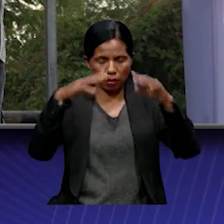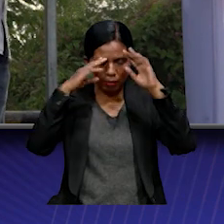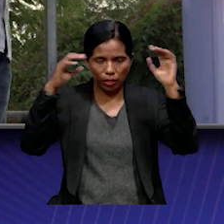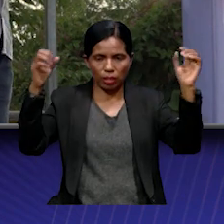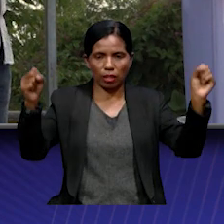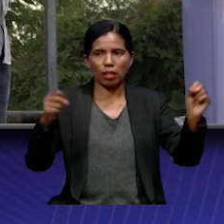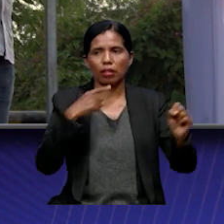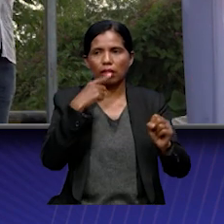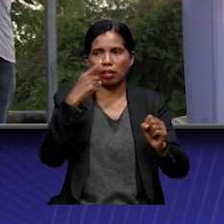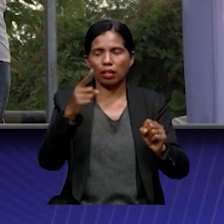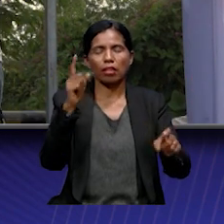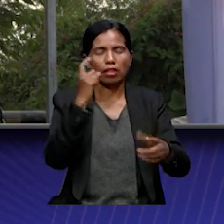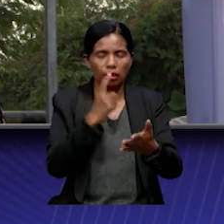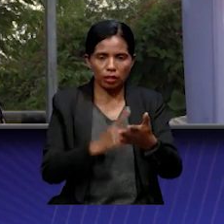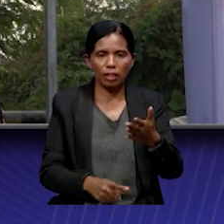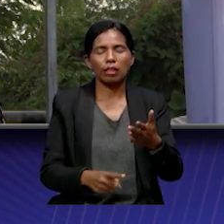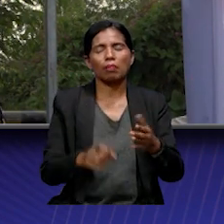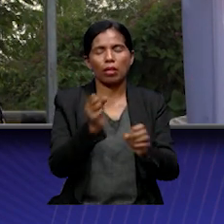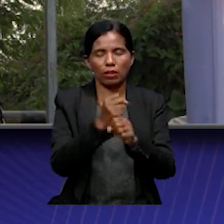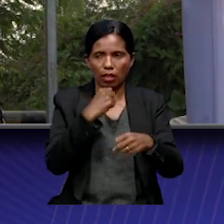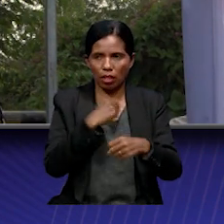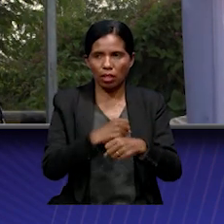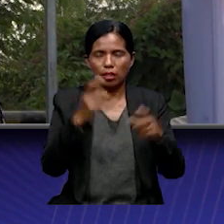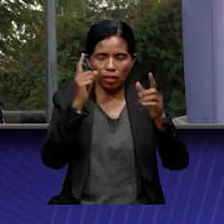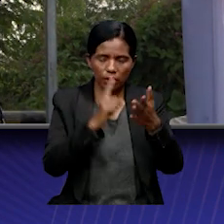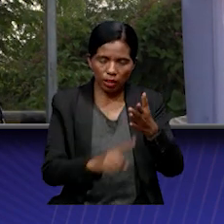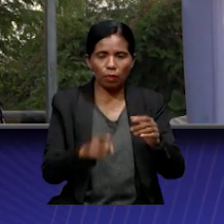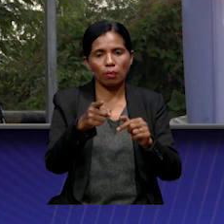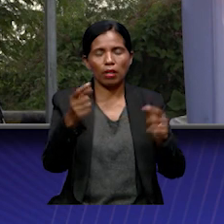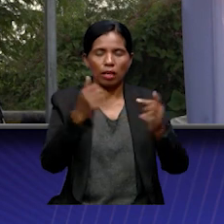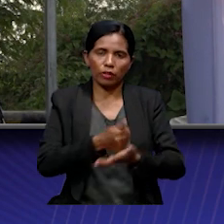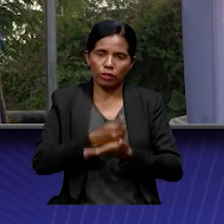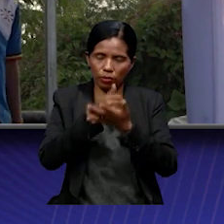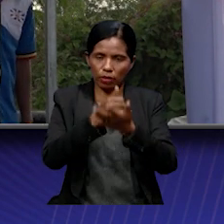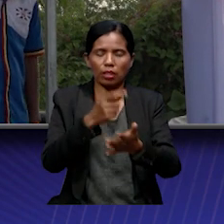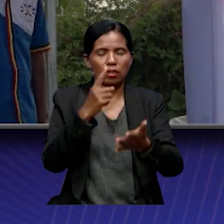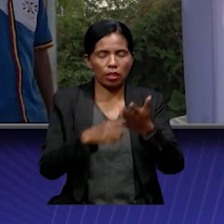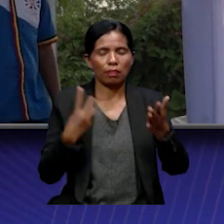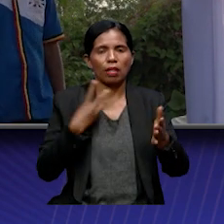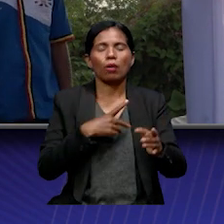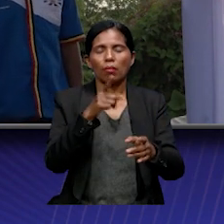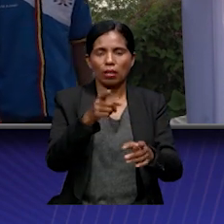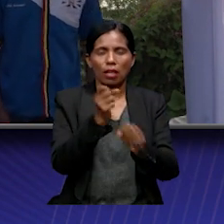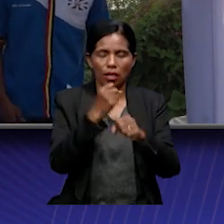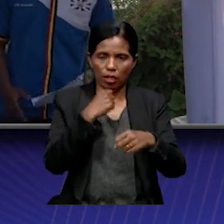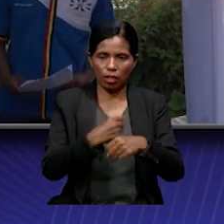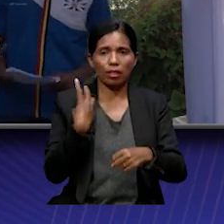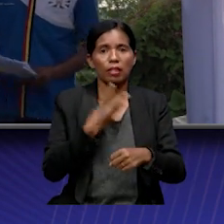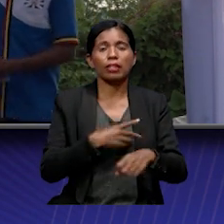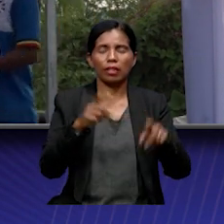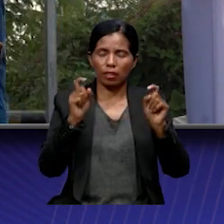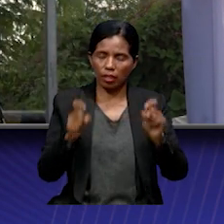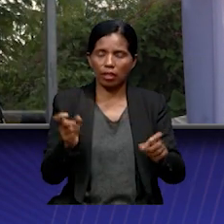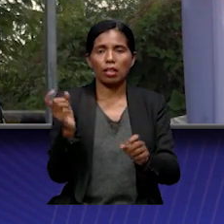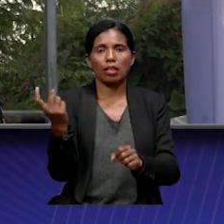o atu dean sai da mako atu halo dene sai da mako bel mai sai da mako bel azura sai da mako bel halo ita tenke na fatin